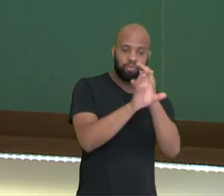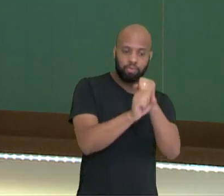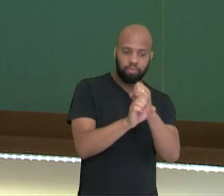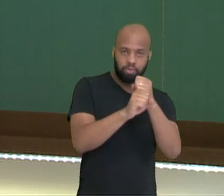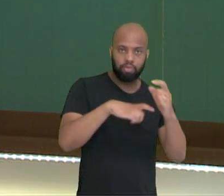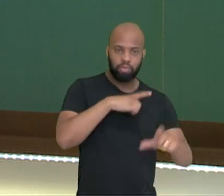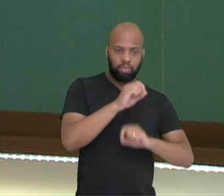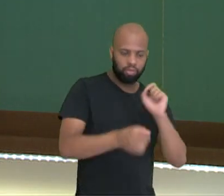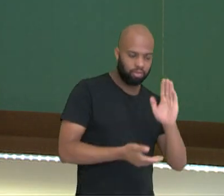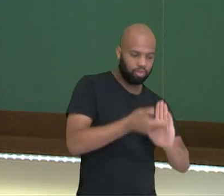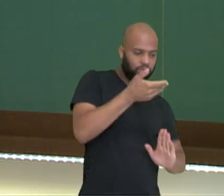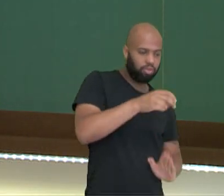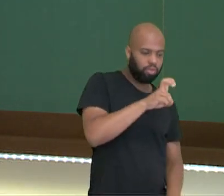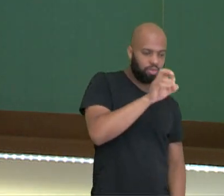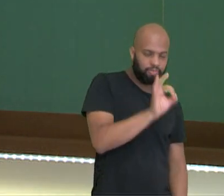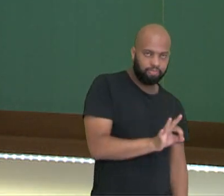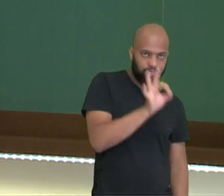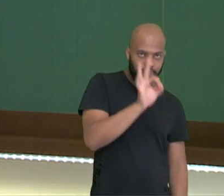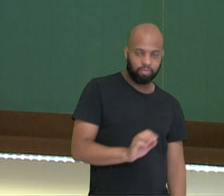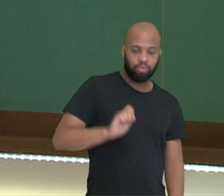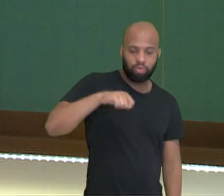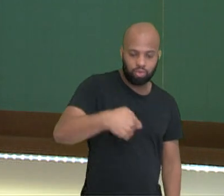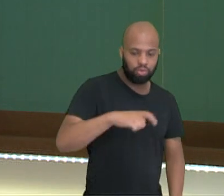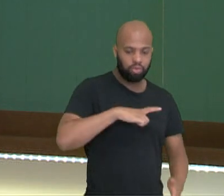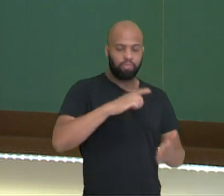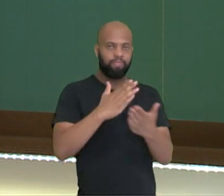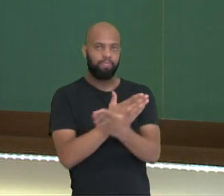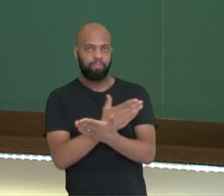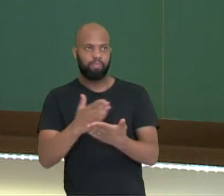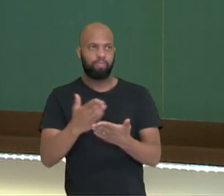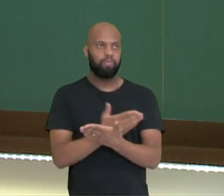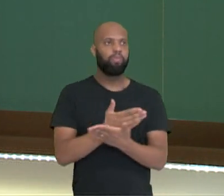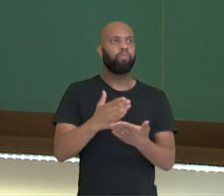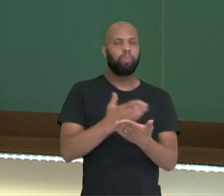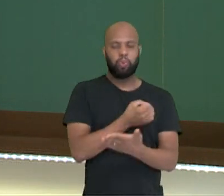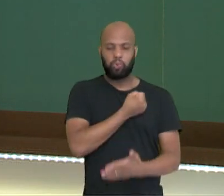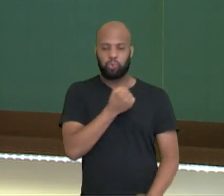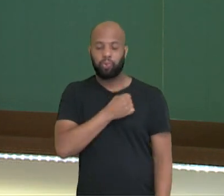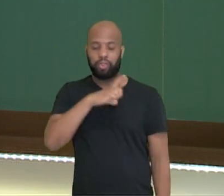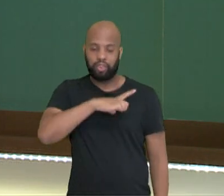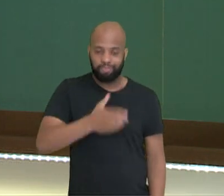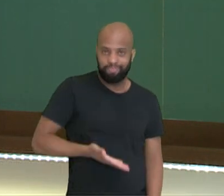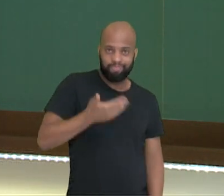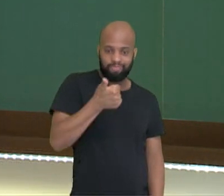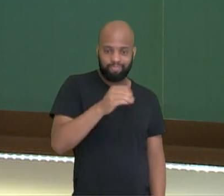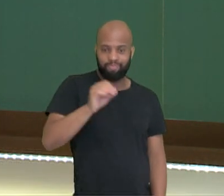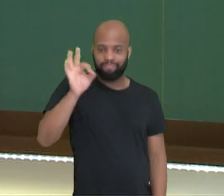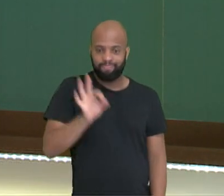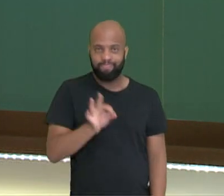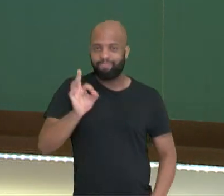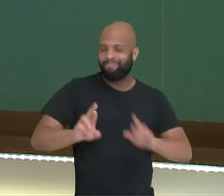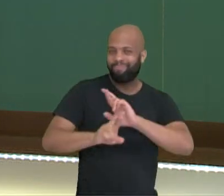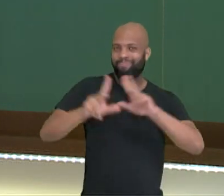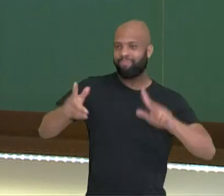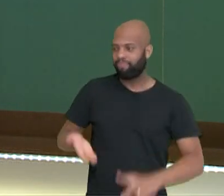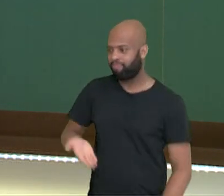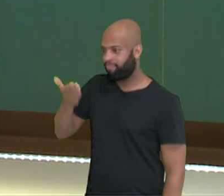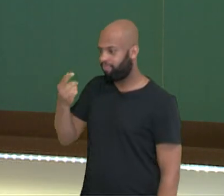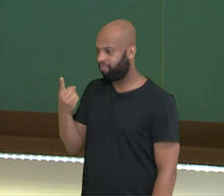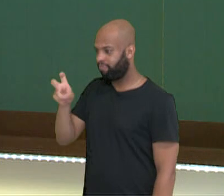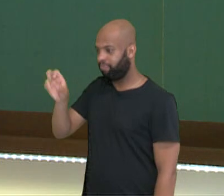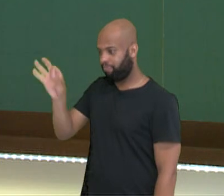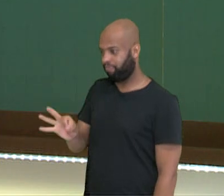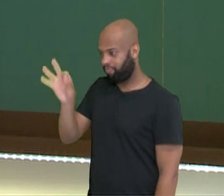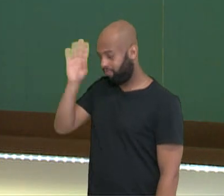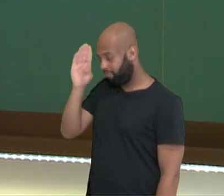de 5% sobre um valor que já teve um aumento de 10% é diferente de um aumento de